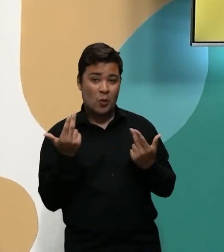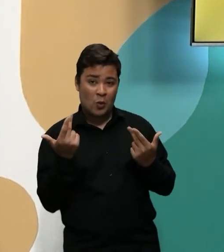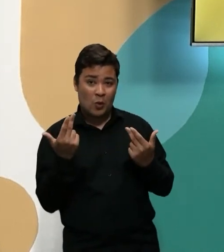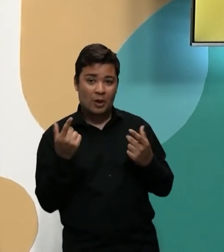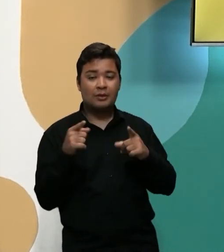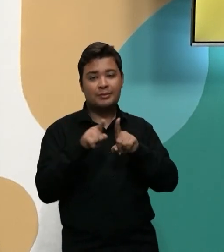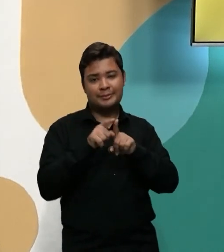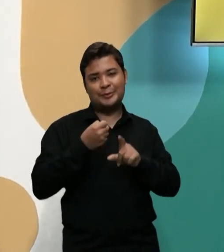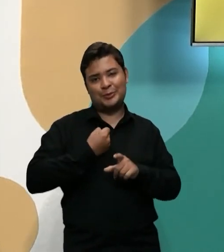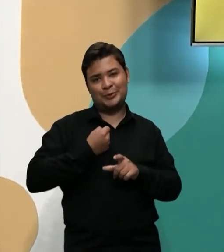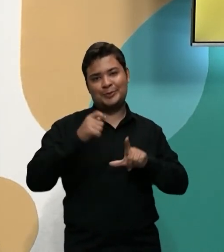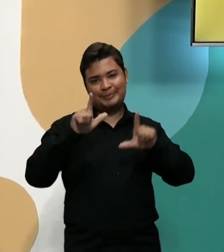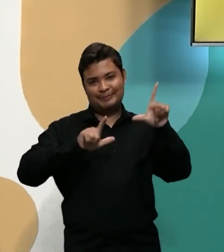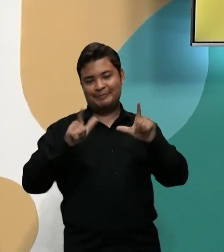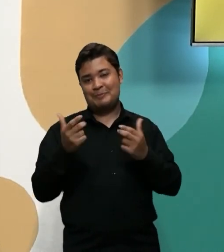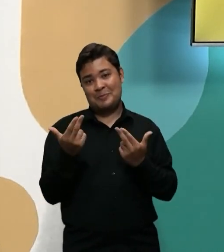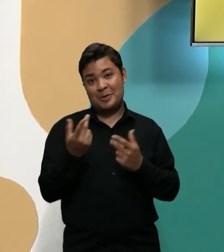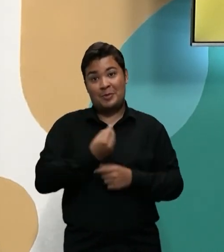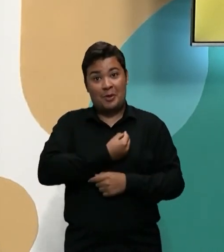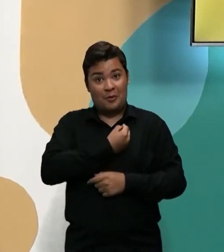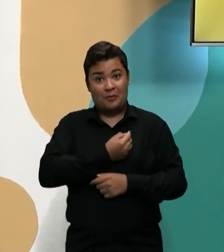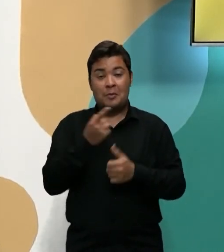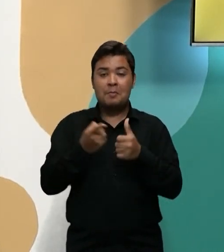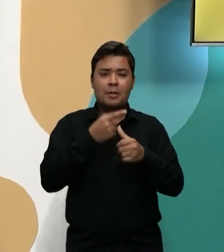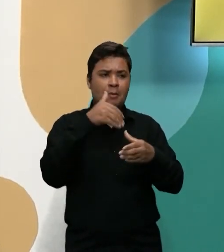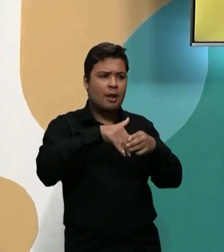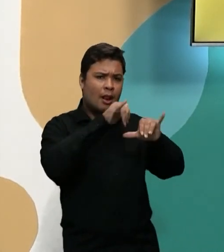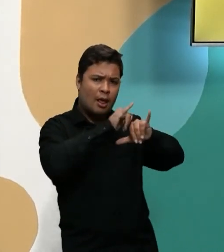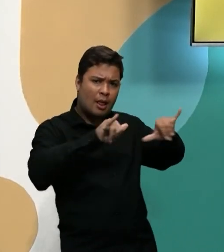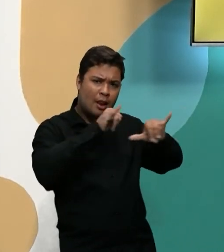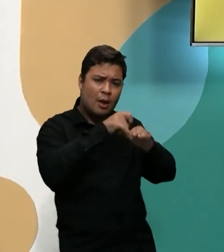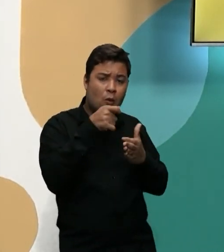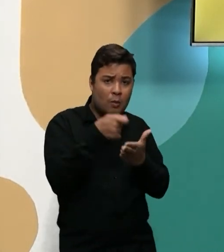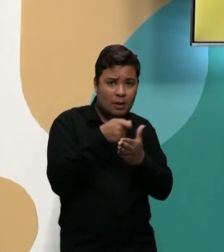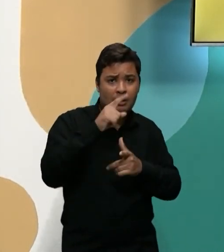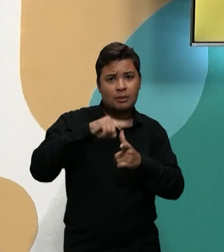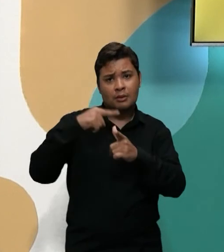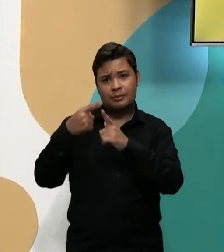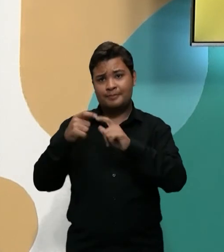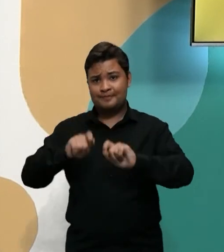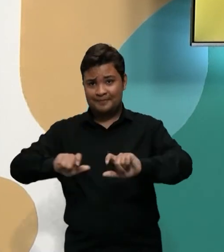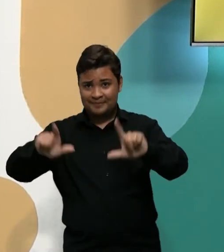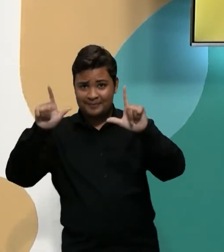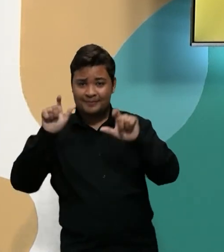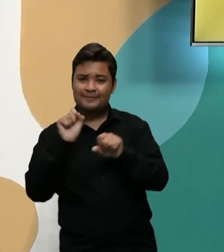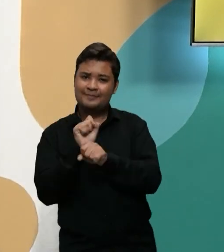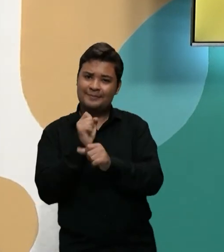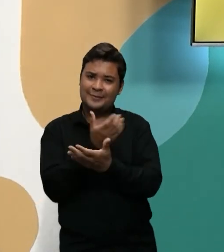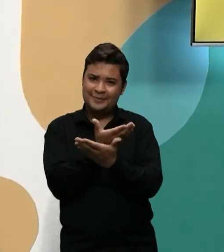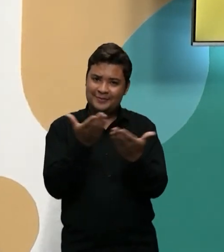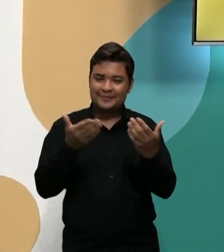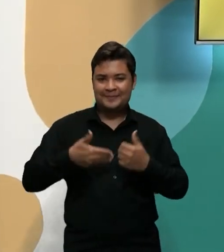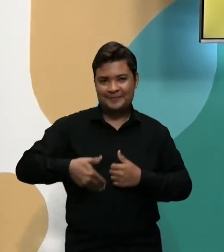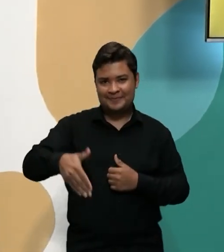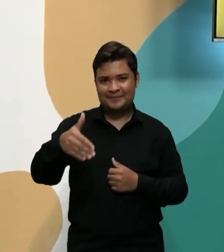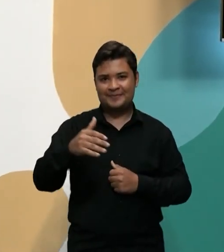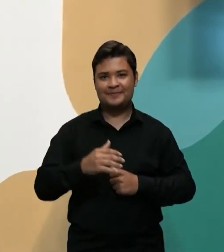canal ao vivo, logo após da propaganda eleitoral obrigatória. Eu te espero, hein? Até breve!